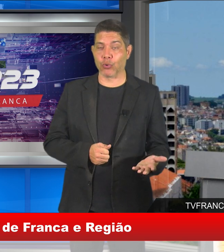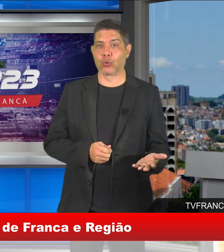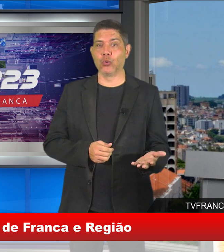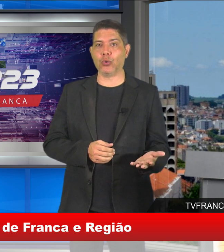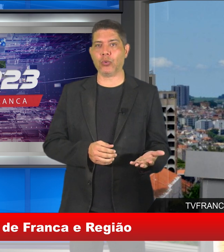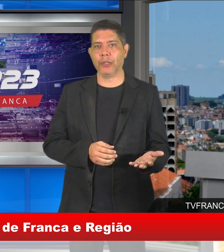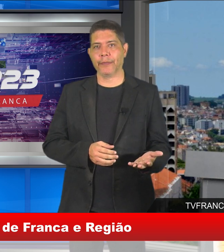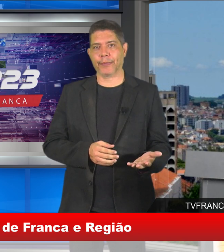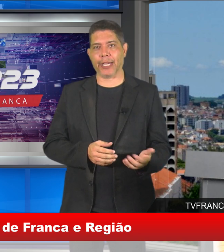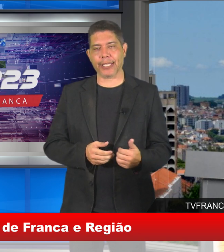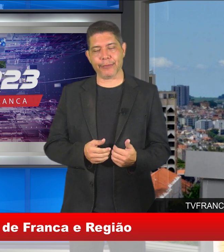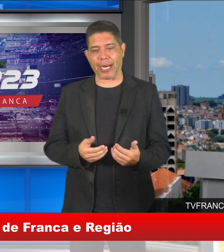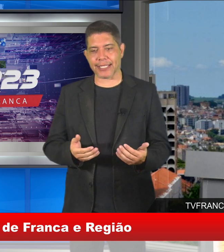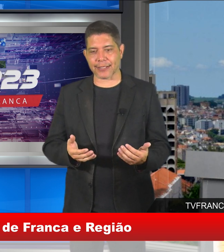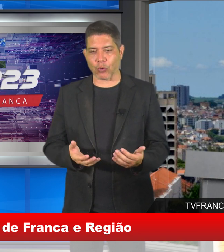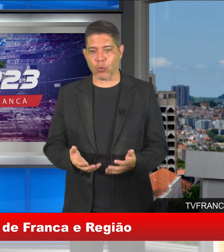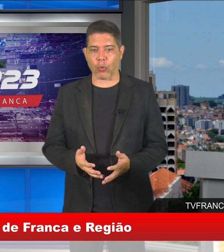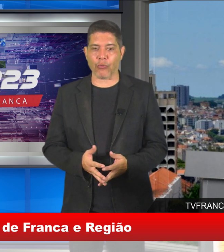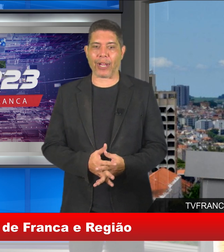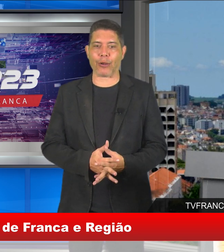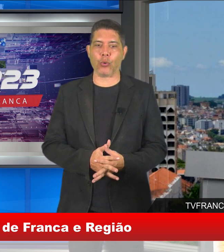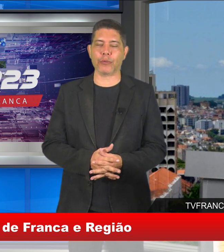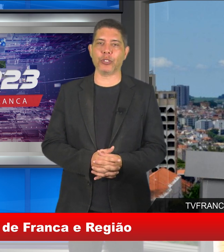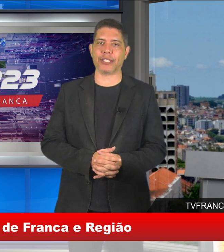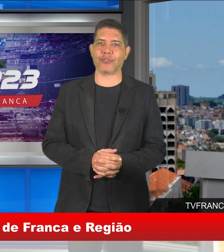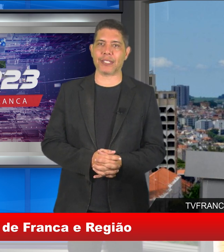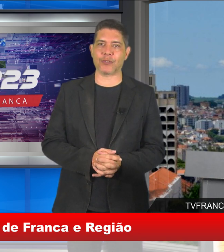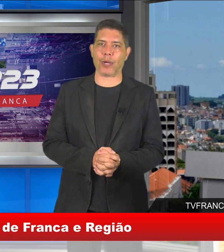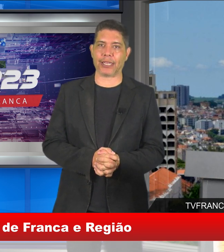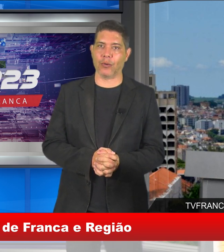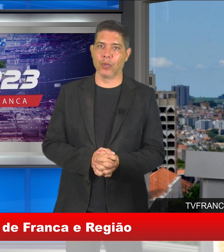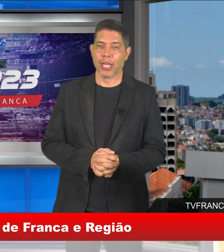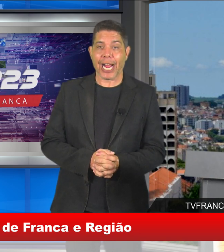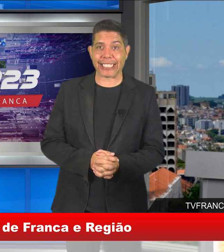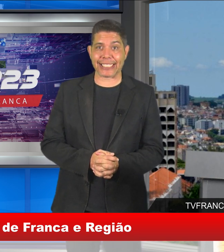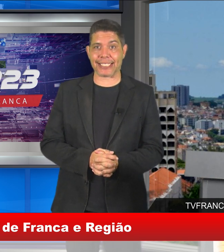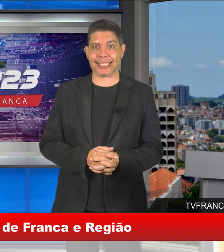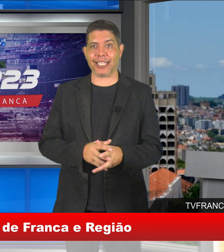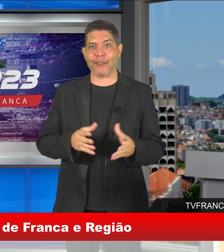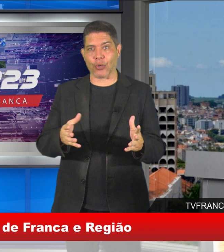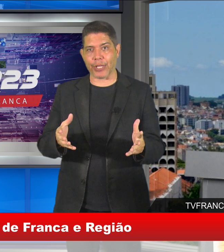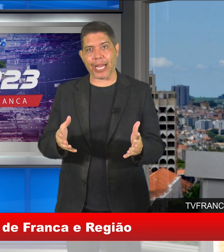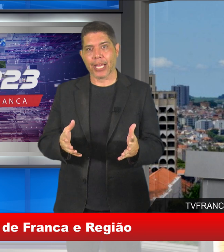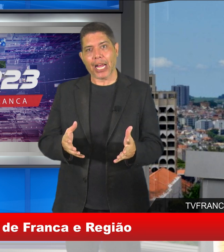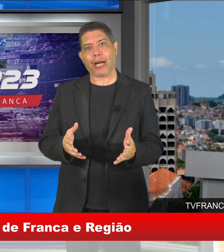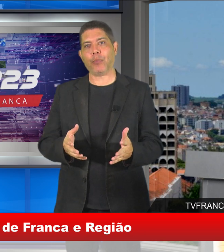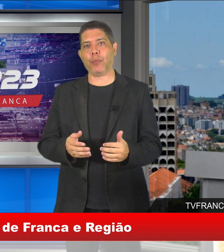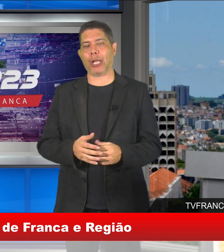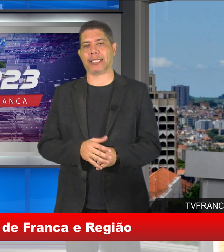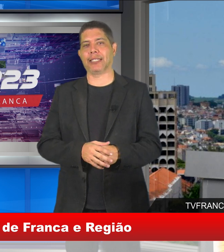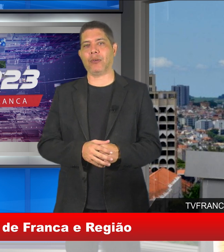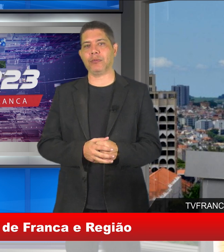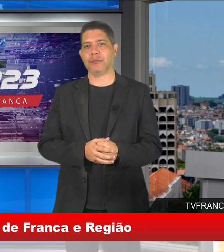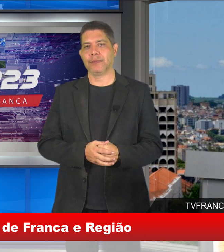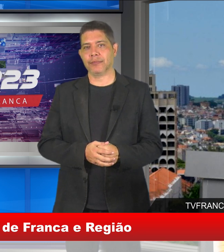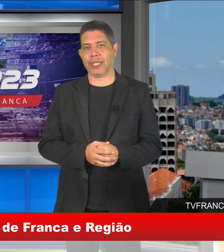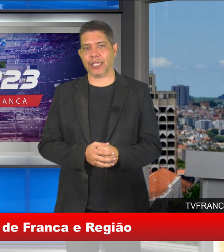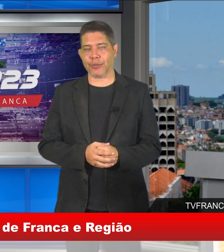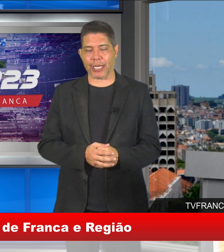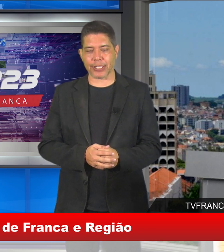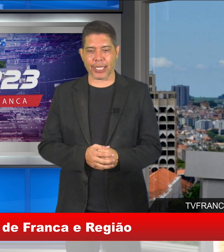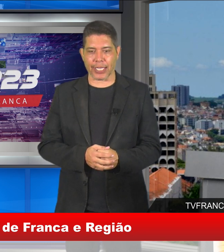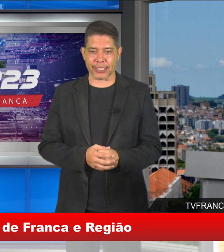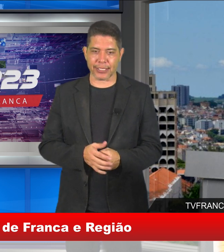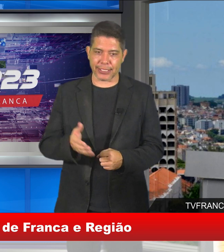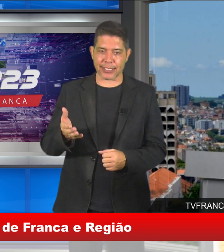do futuro, né? Mas o valor muitas vezes não é tão acessível, né, à população, né,